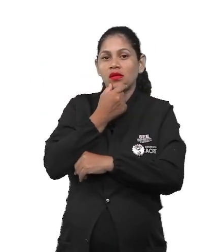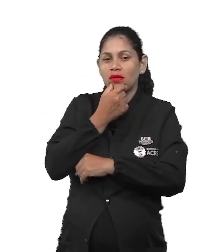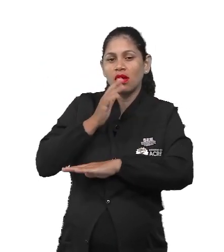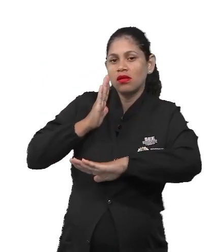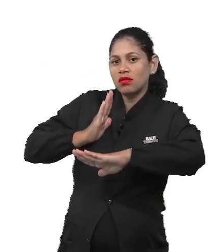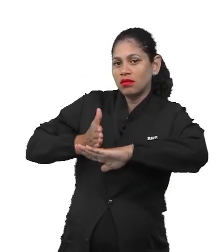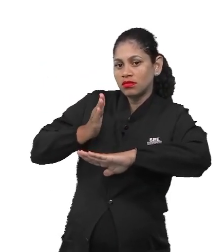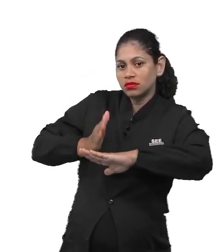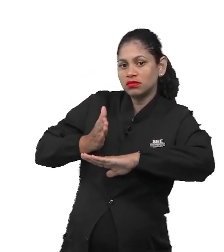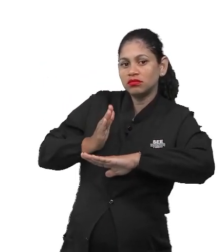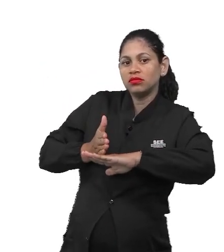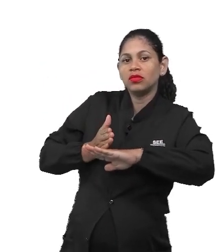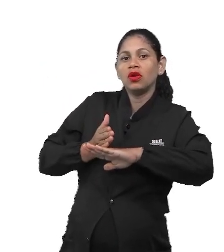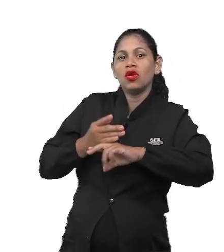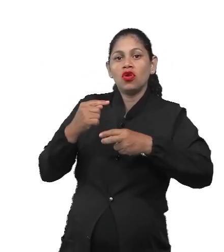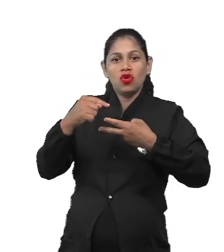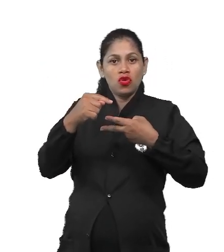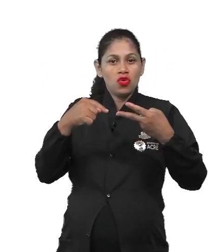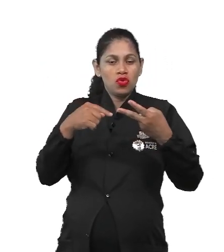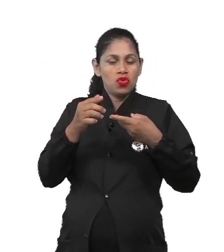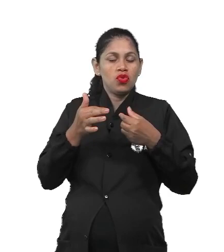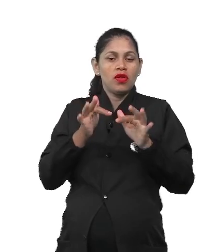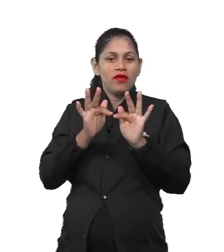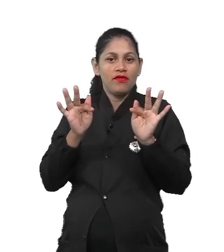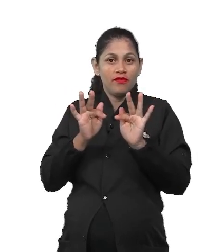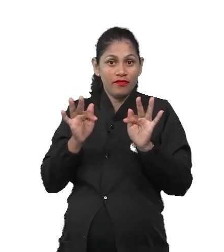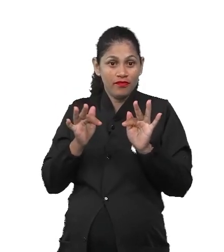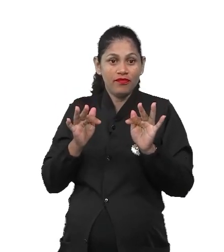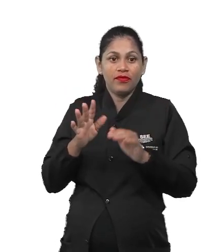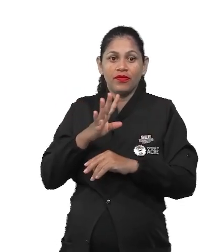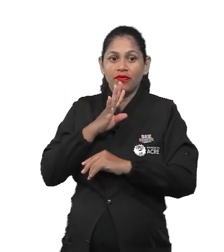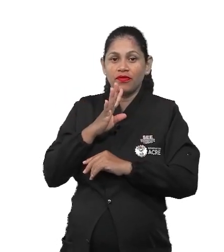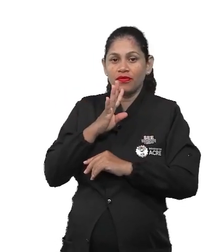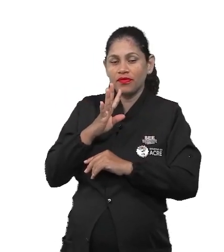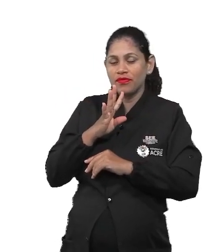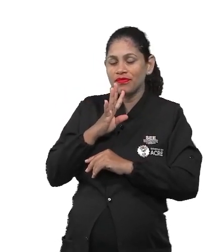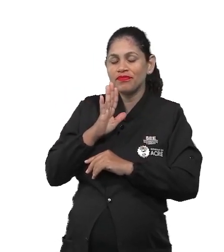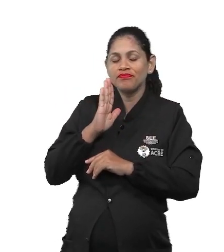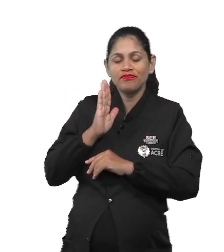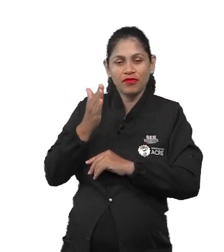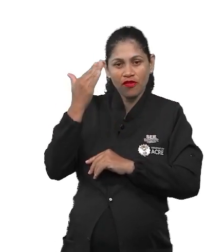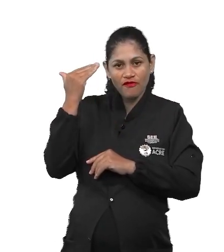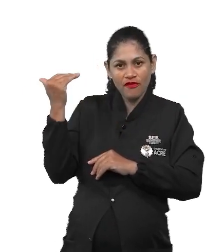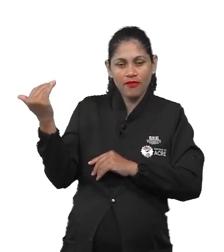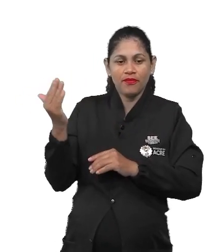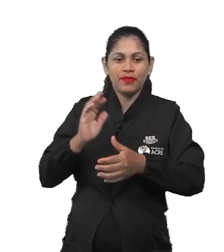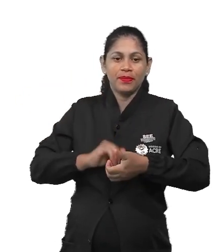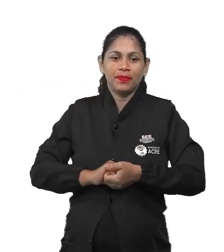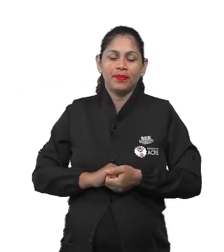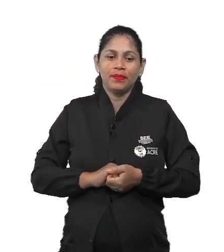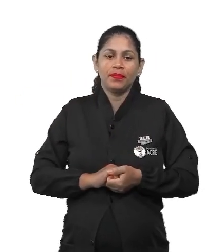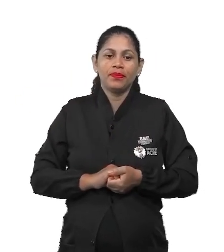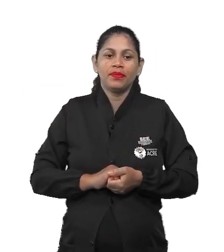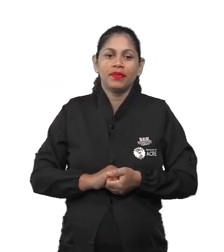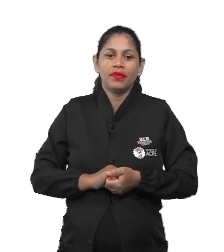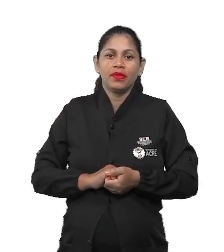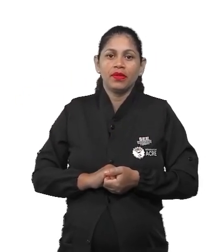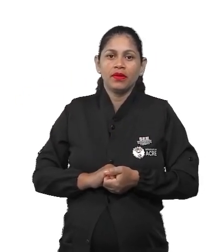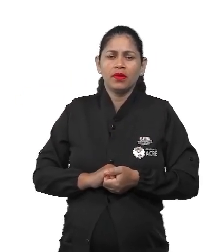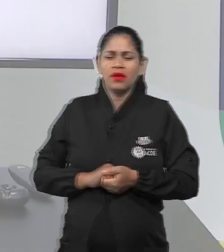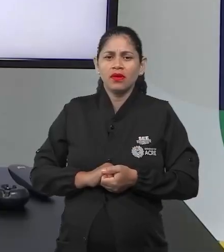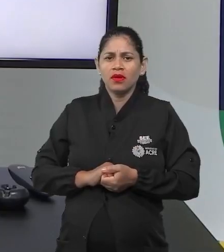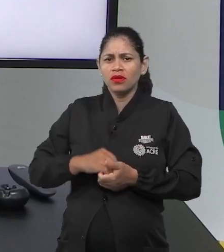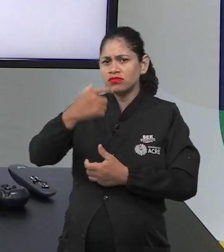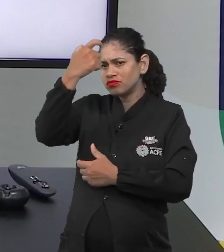duas frases muito conhecidas. A primeira, to be or not to be, that's the question. Ser ou